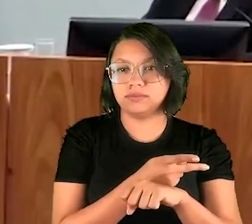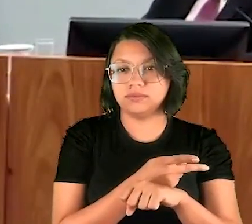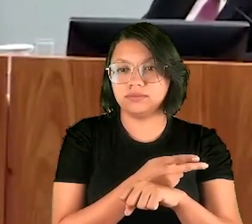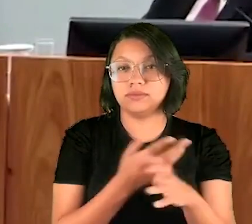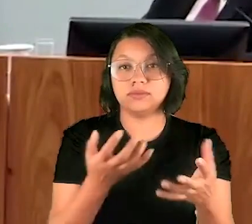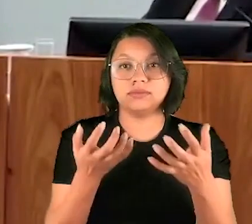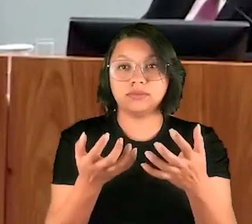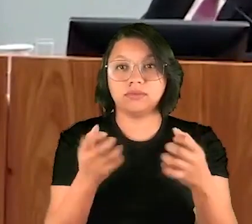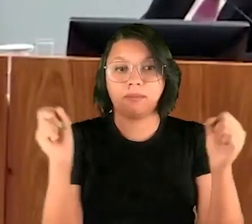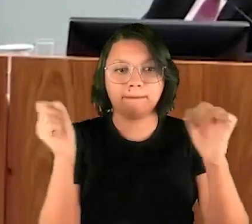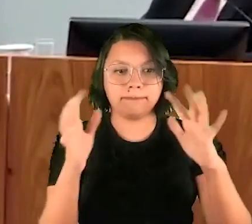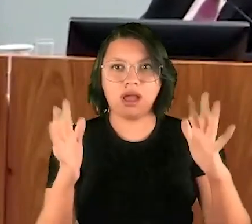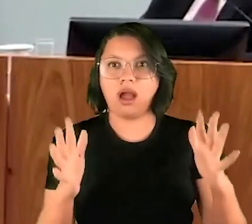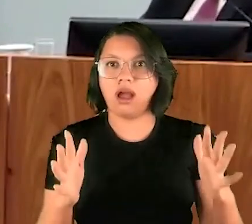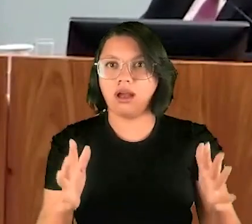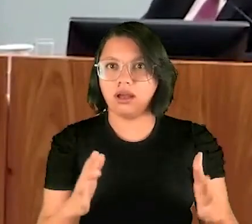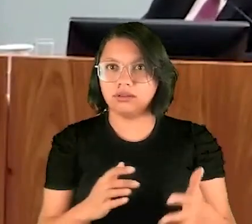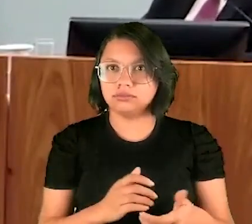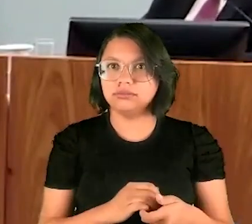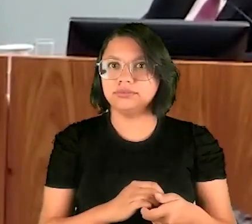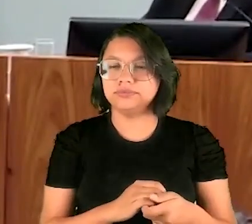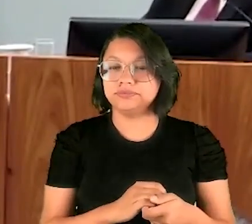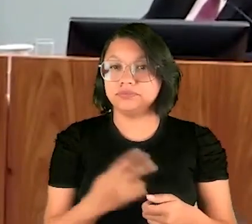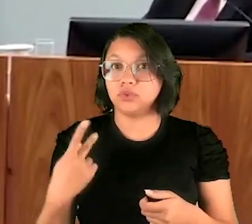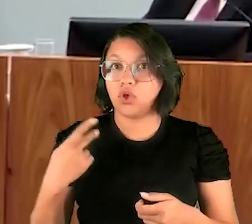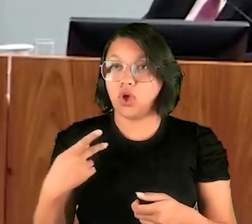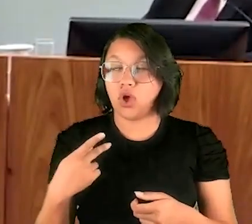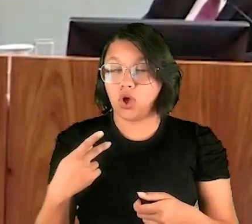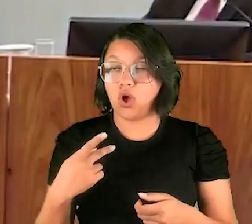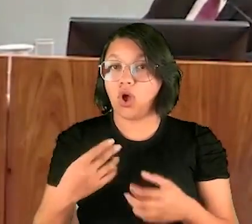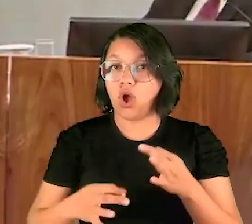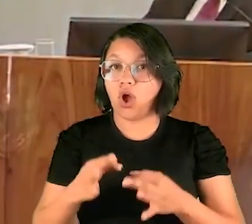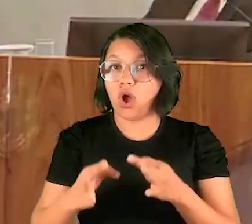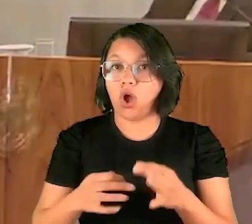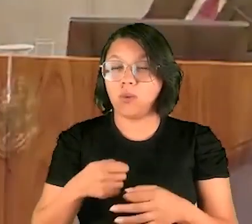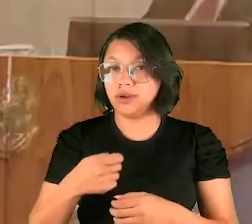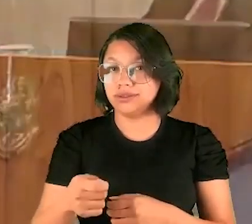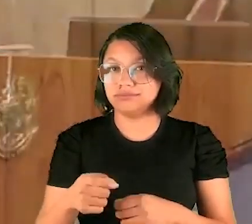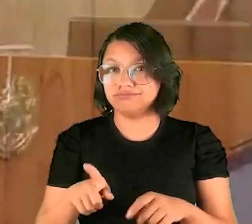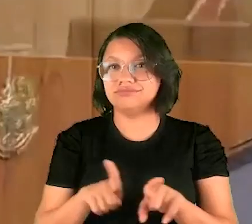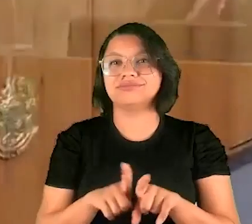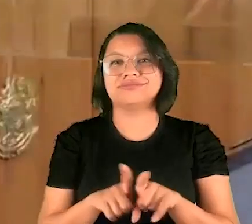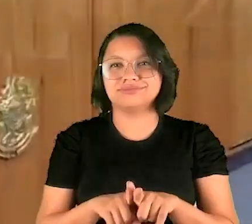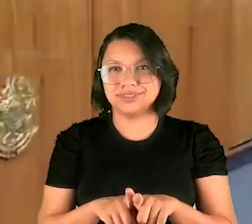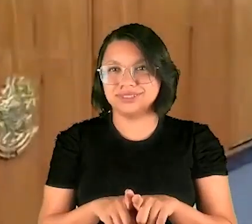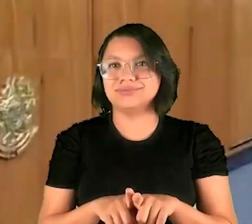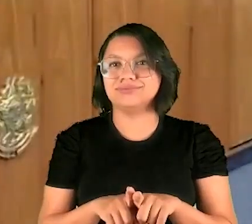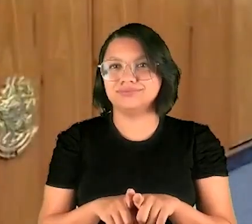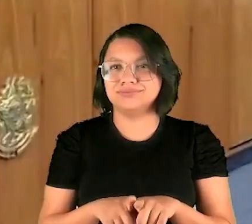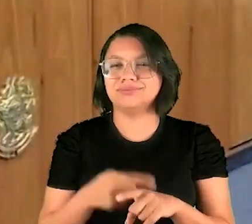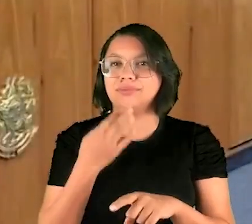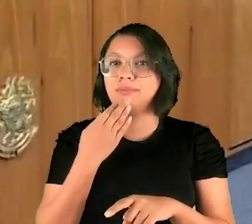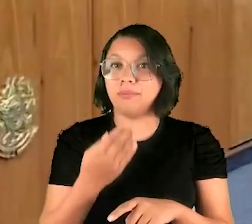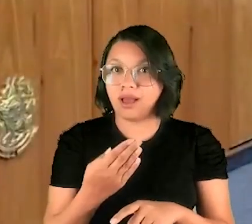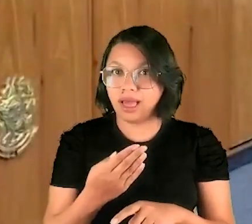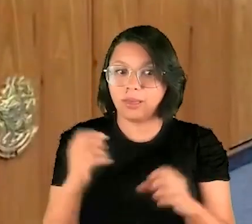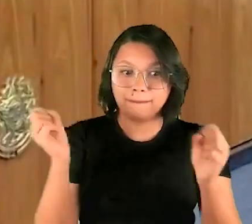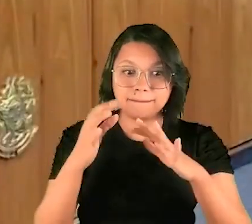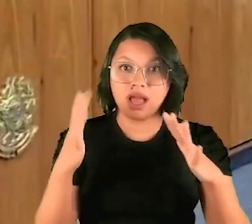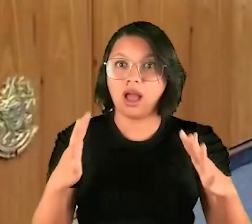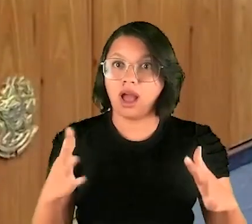em busca de um milagre. E nós, magistrados, também somos muitas vezes demandados por